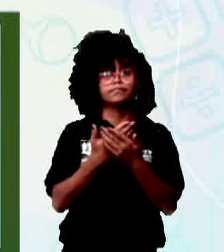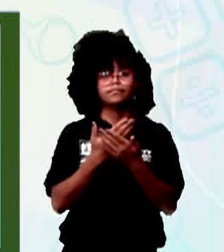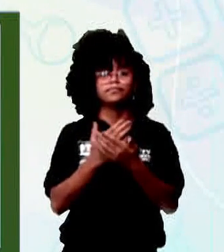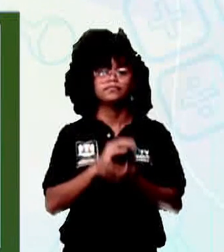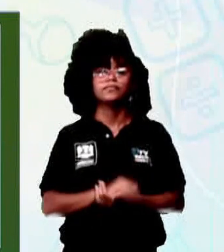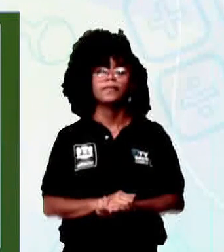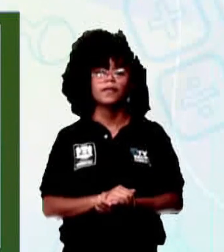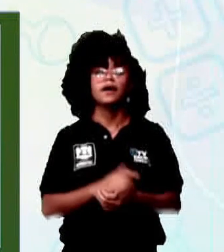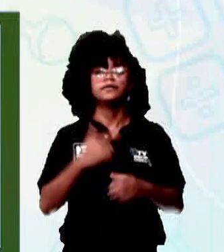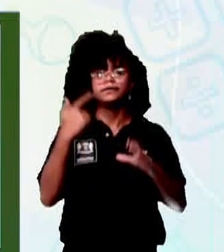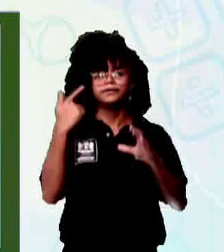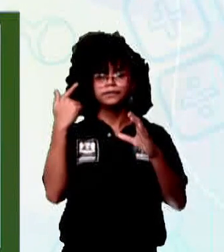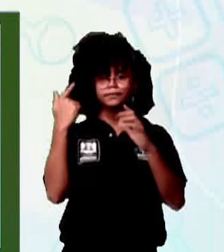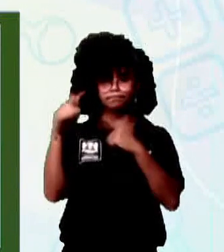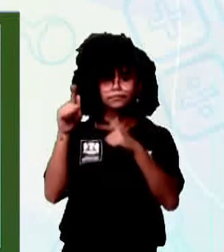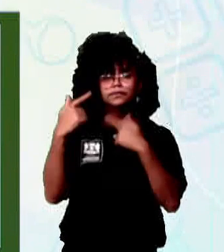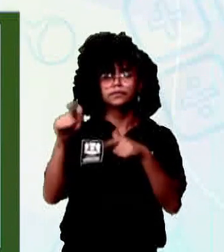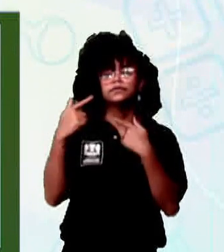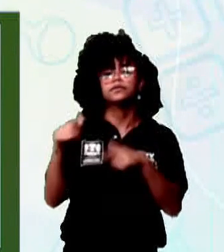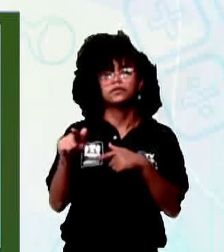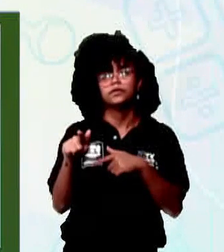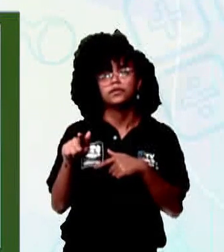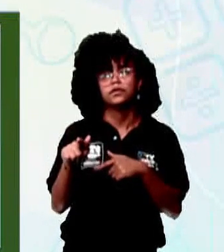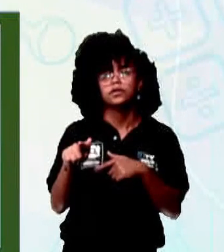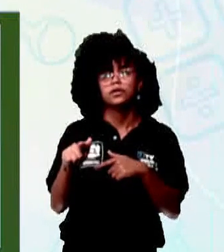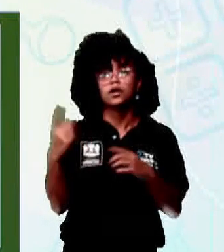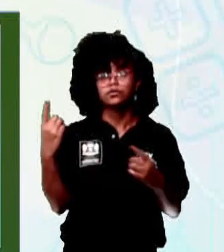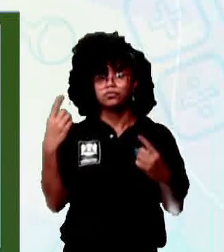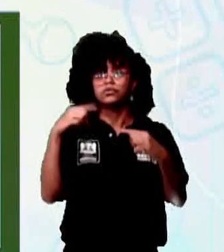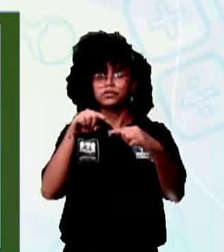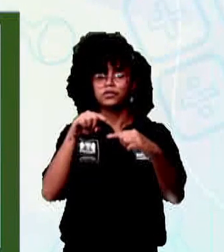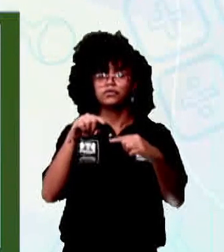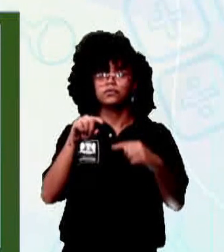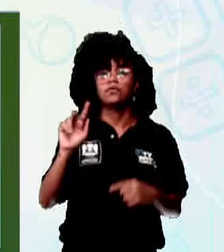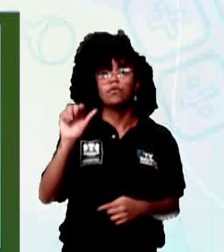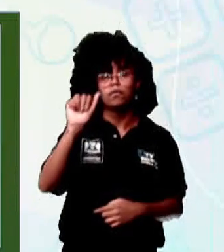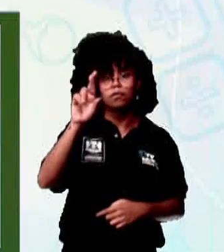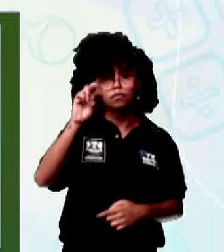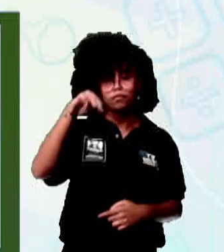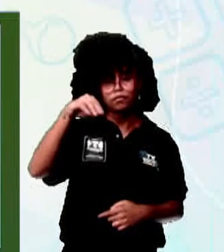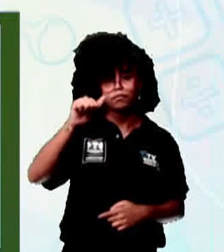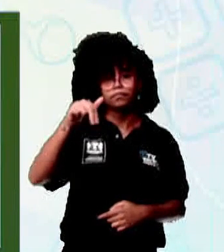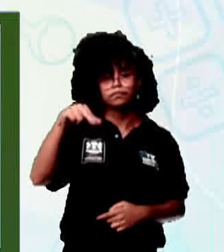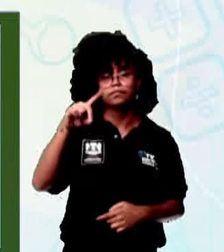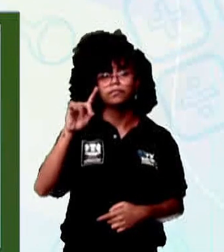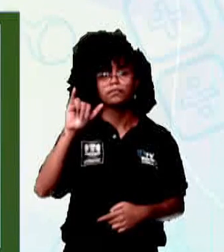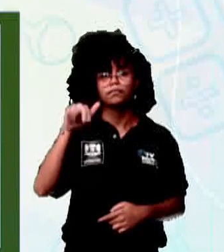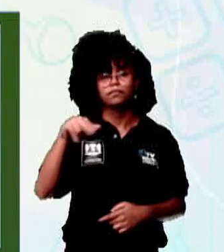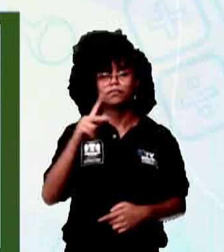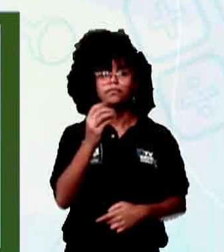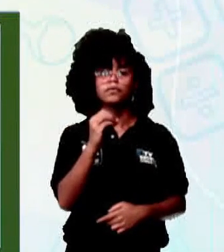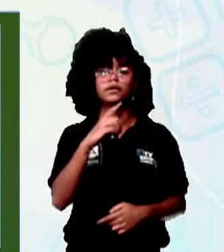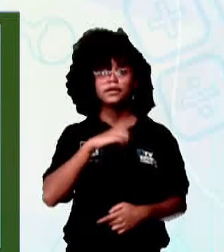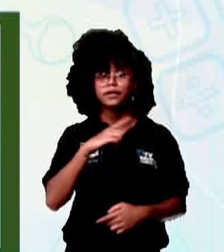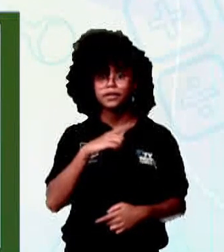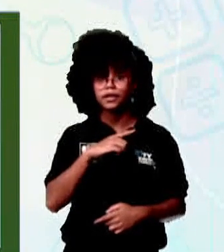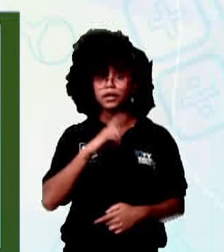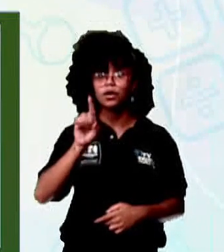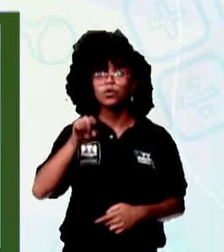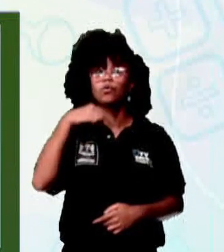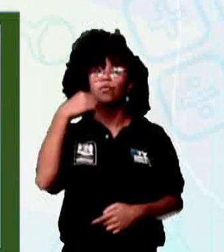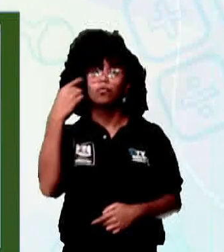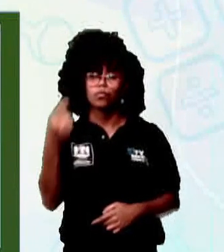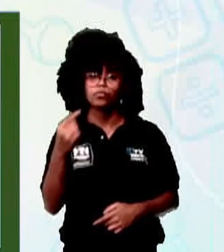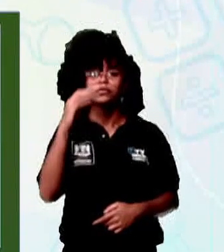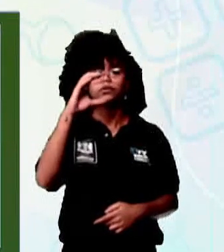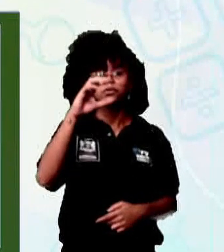de criticar aqui com a do nosso desafio, com o Armandinho. E nós temos o Cebolinha aqui